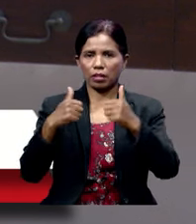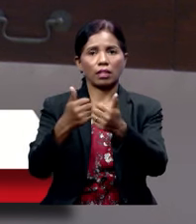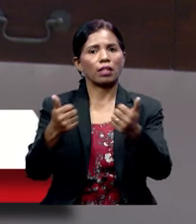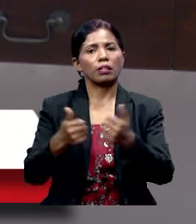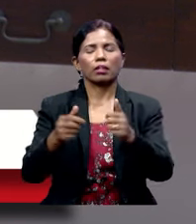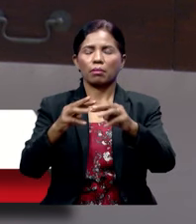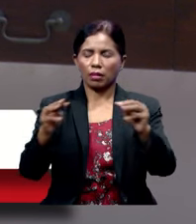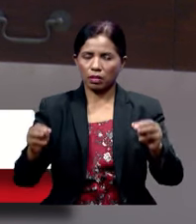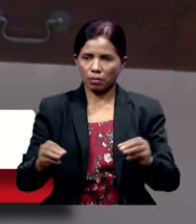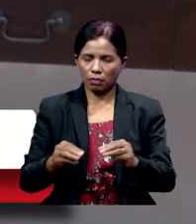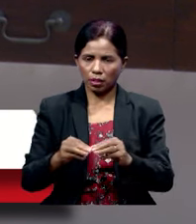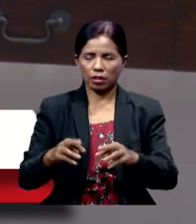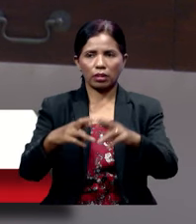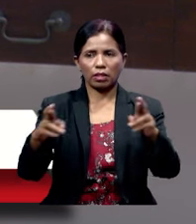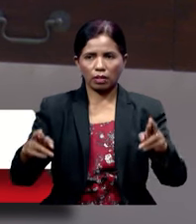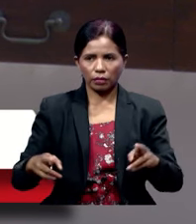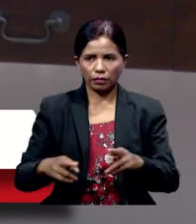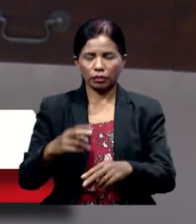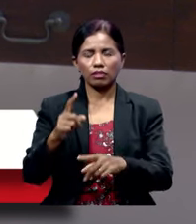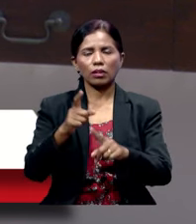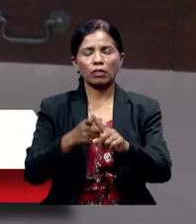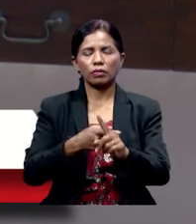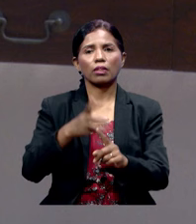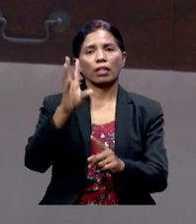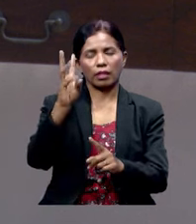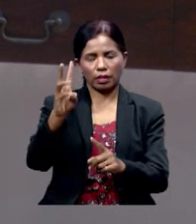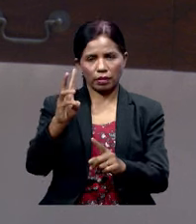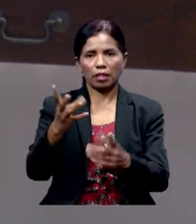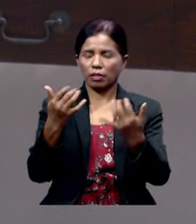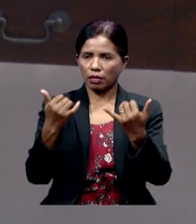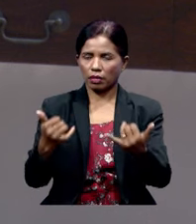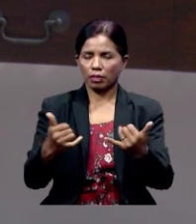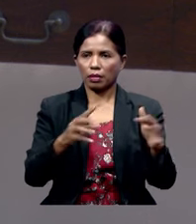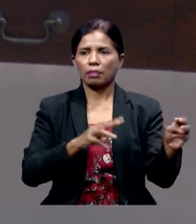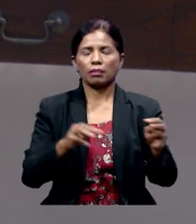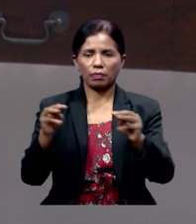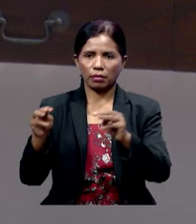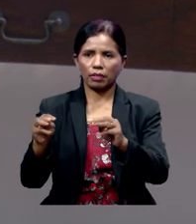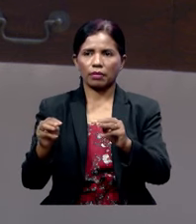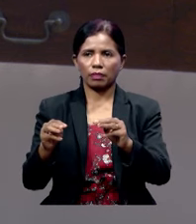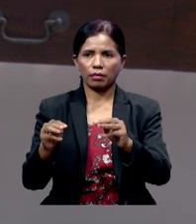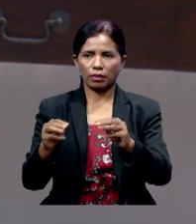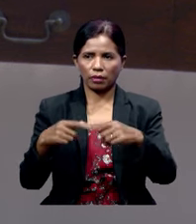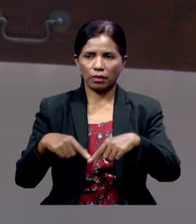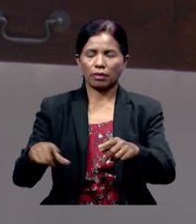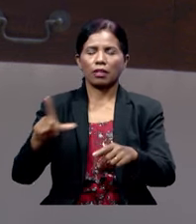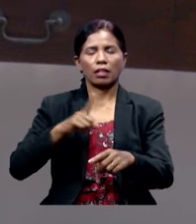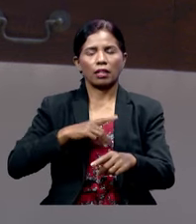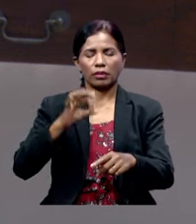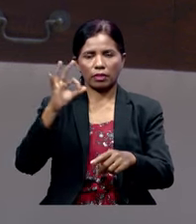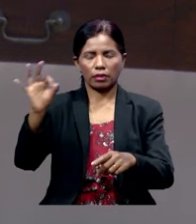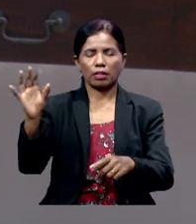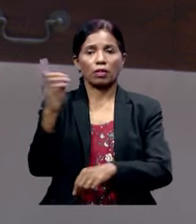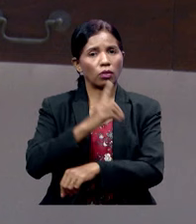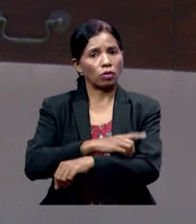marciais e rituais por um período de 6 meses e na sua deslocação ao let foro durante do